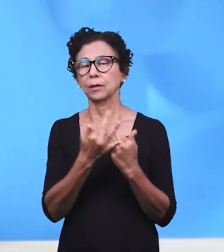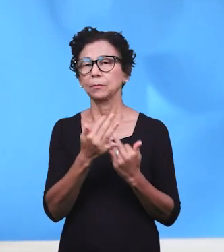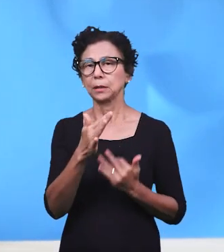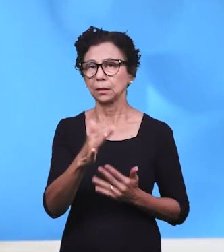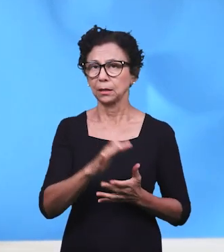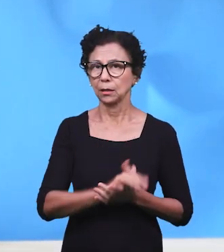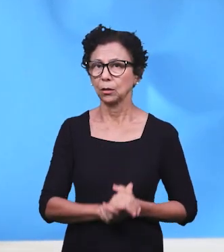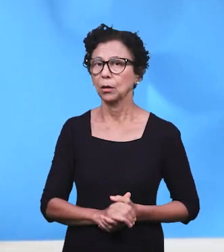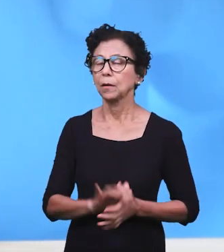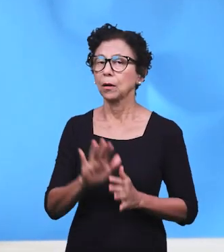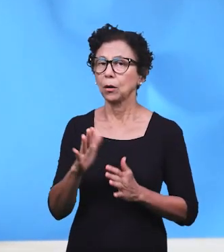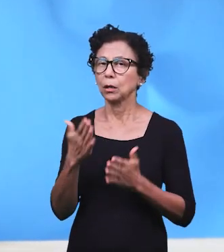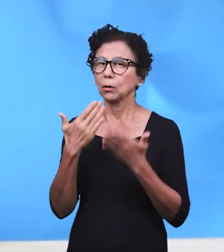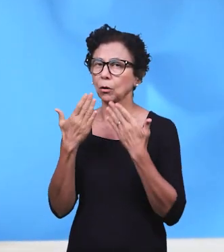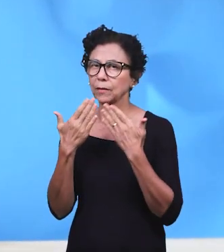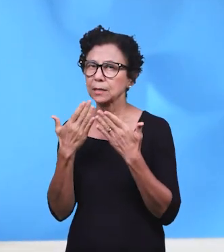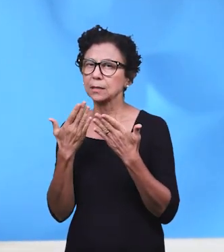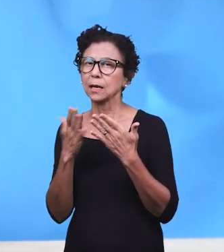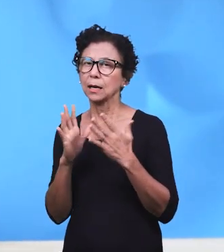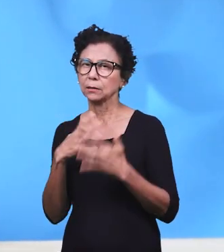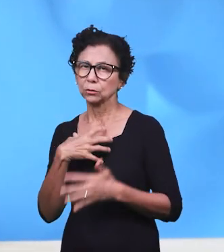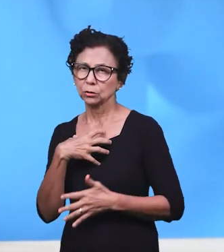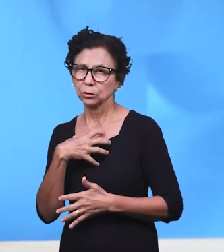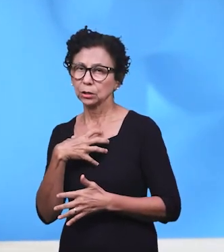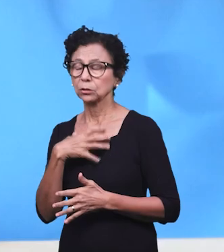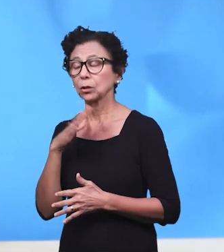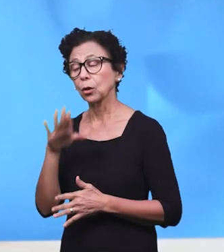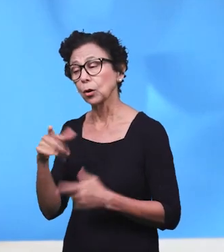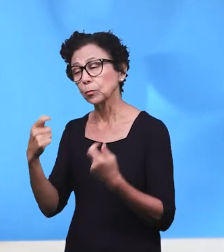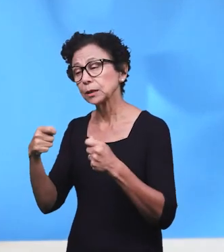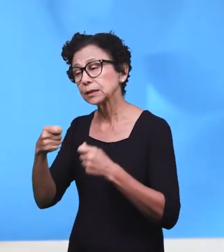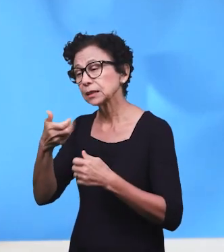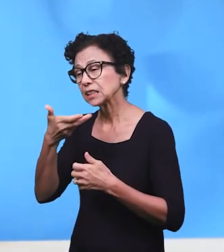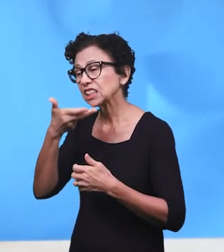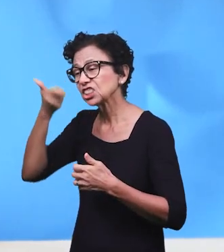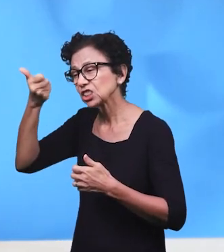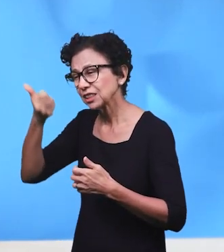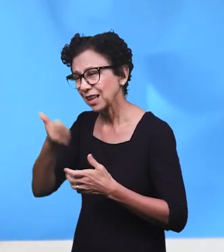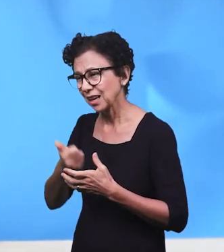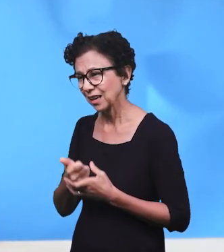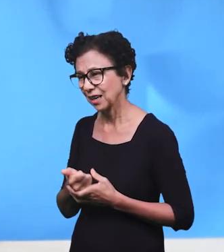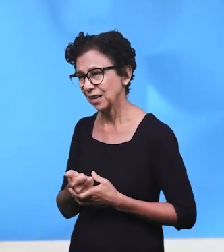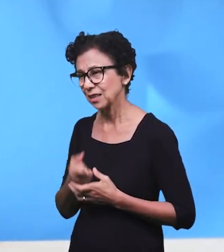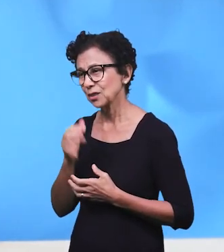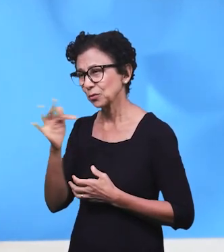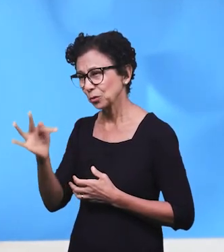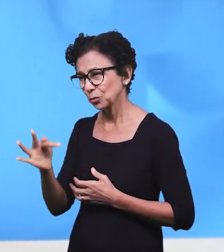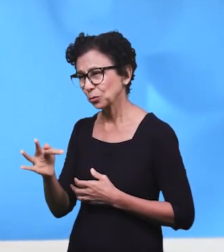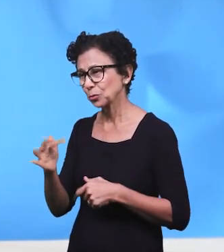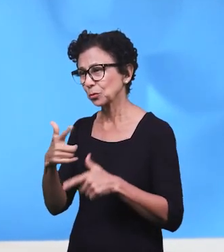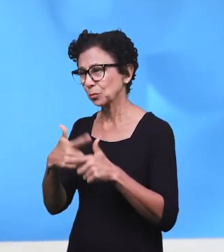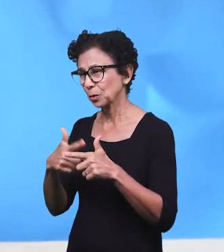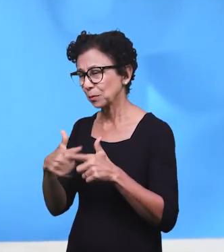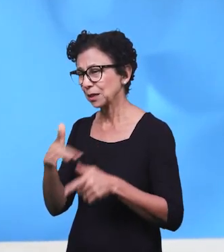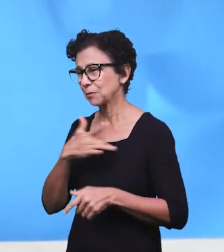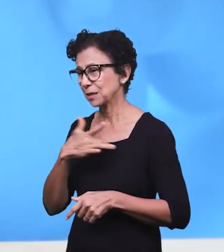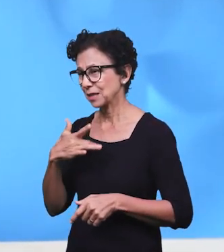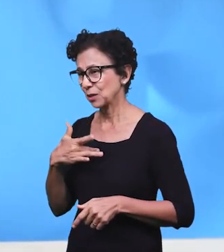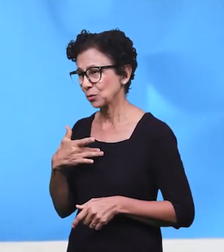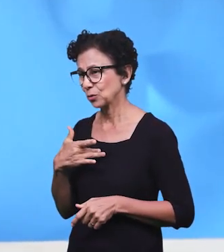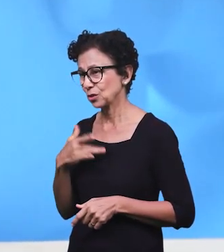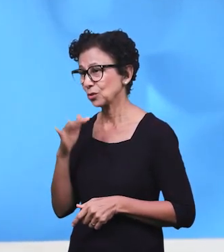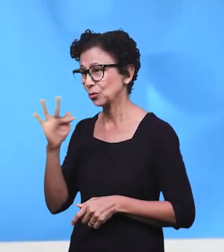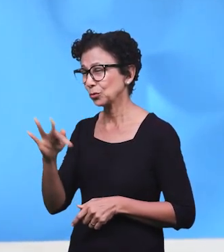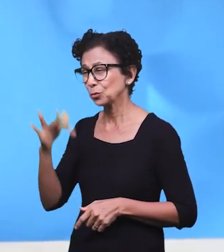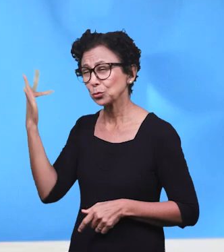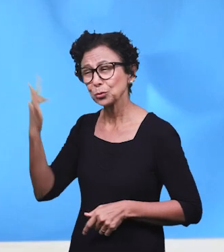precisamos, neste momento, tirar a sua prótese, para que você não tenha um problema de saúde. Você já imaginou ficar com dor e você não